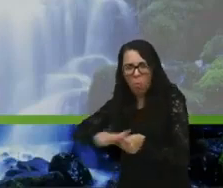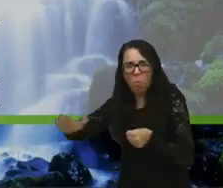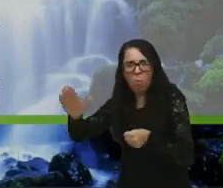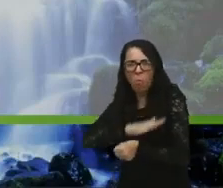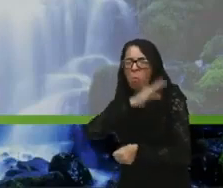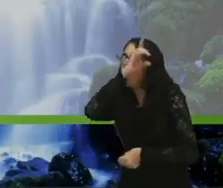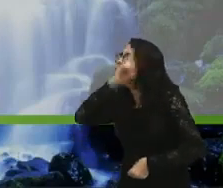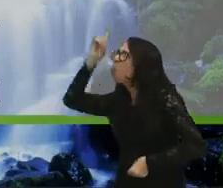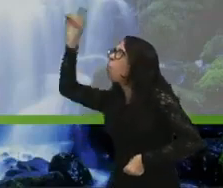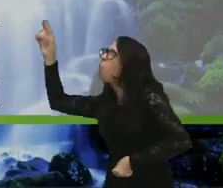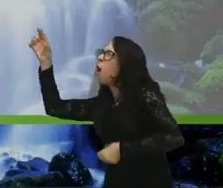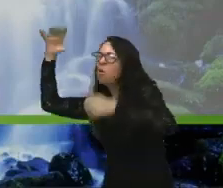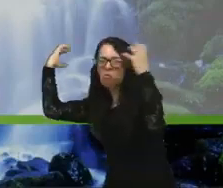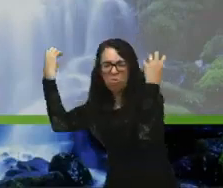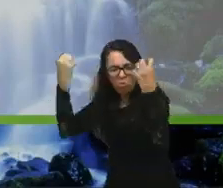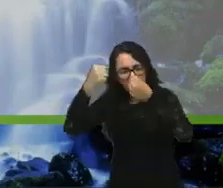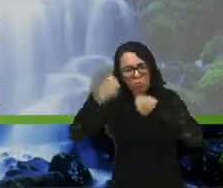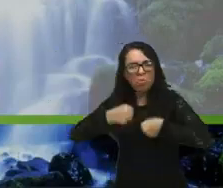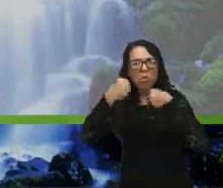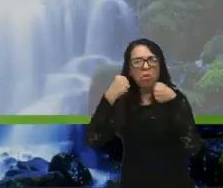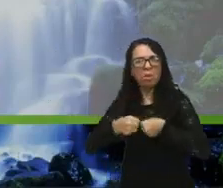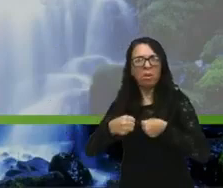Santo. A ênfase